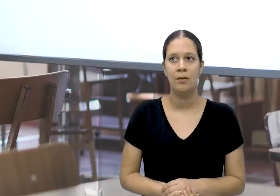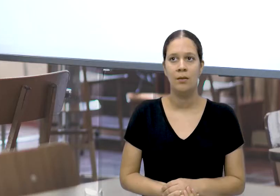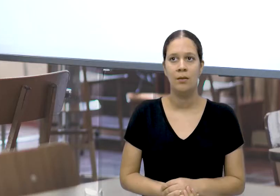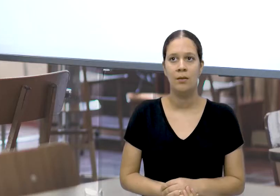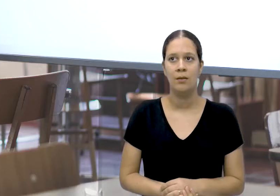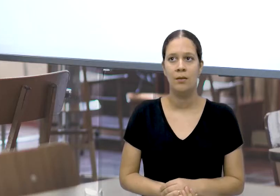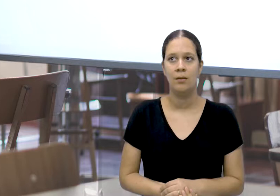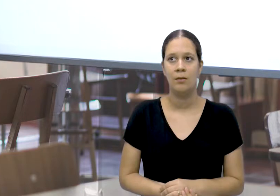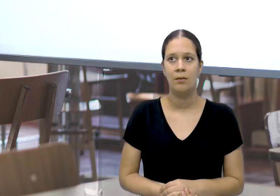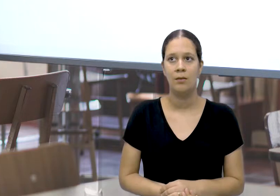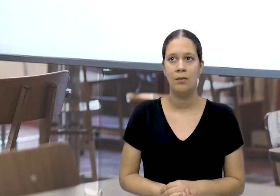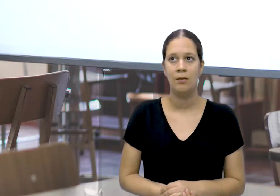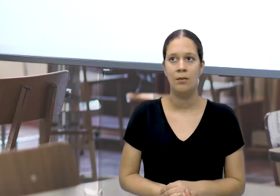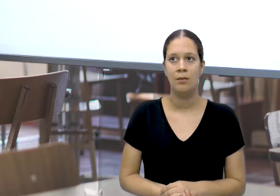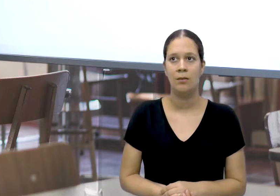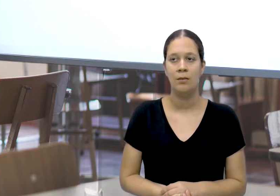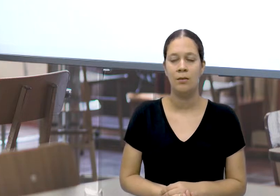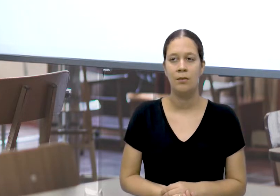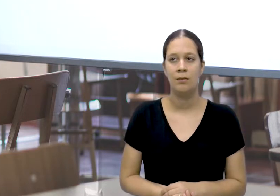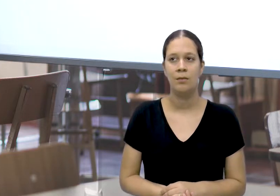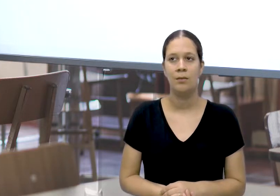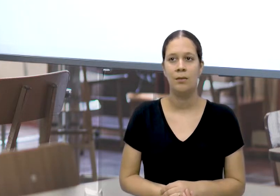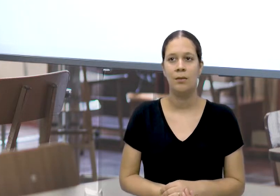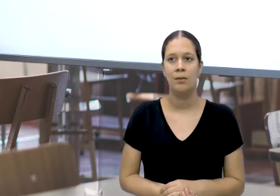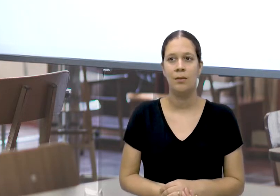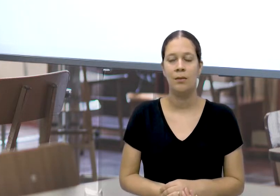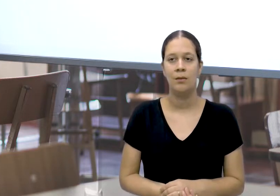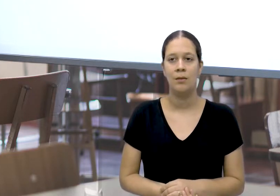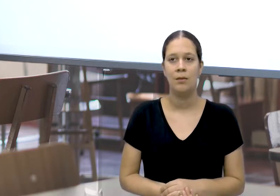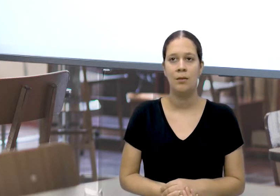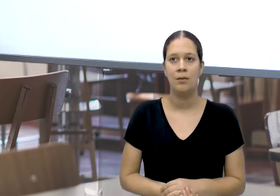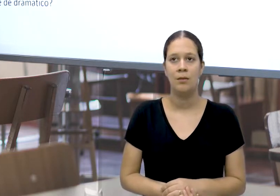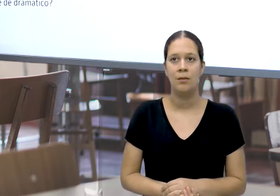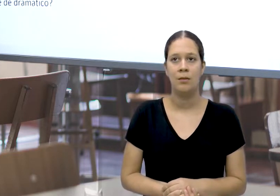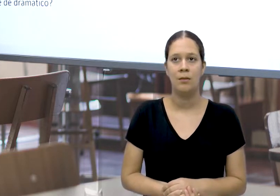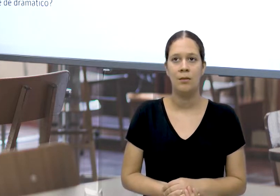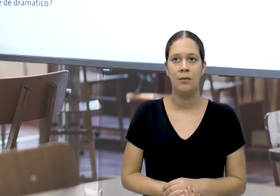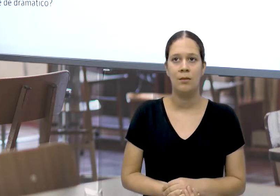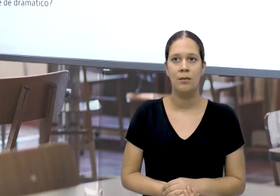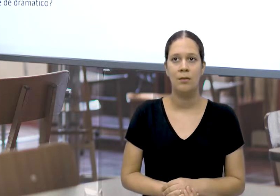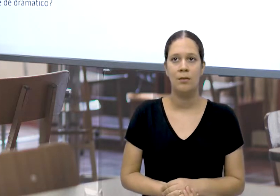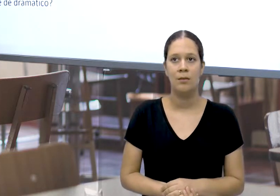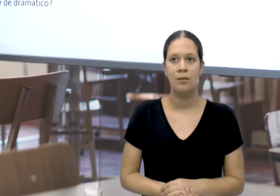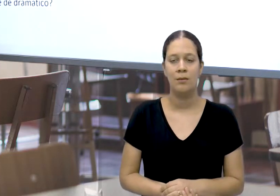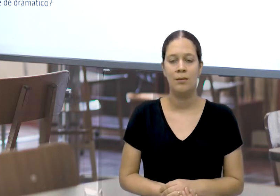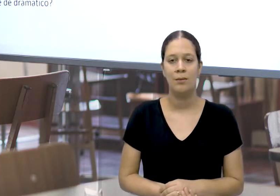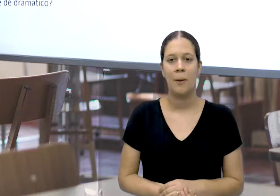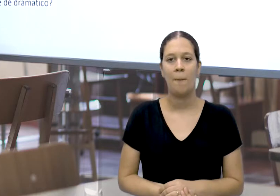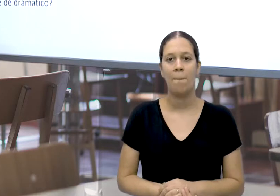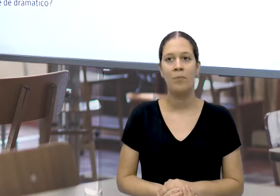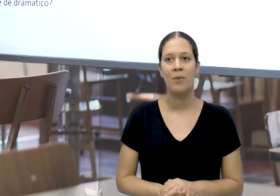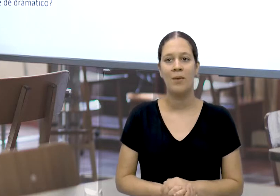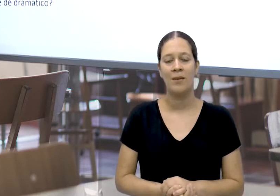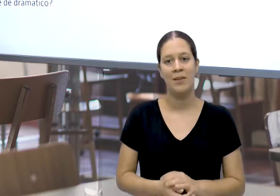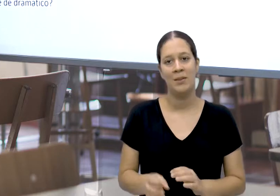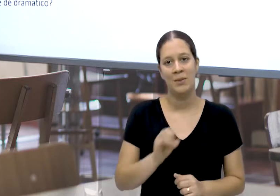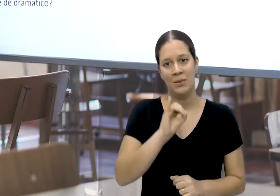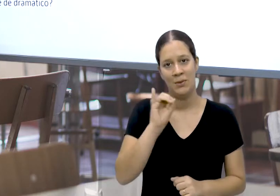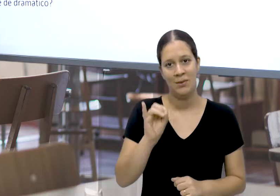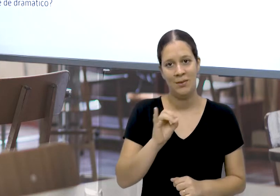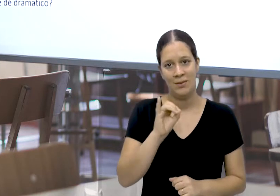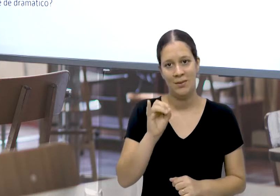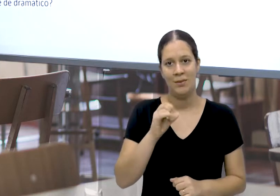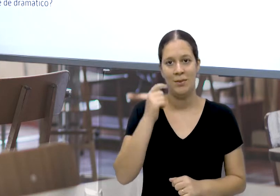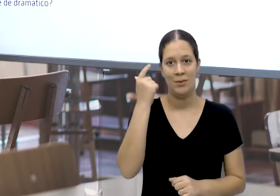e hoje vamos conversar sobre gênero dramático. Você já foi no teatro alguma vez? Você já fez alguma